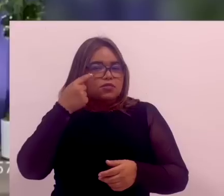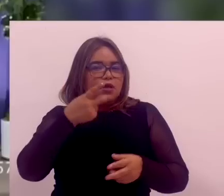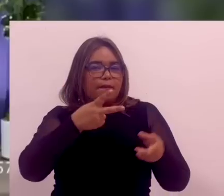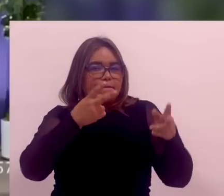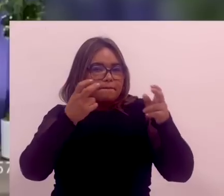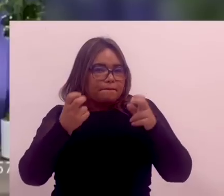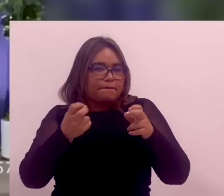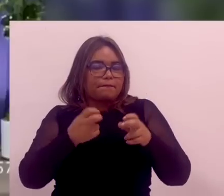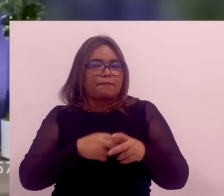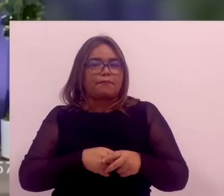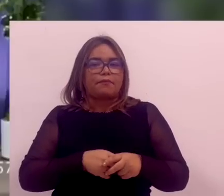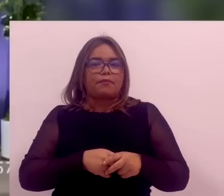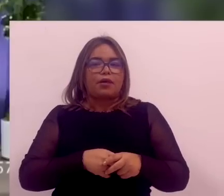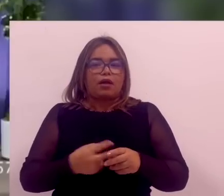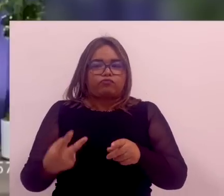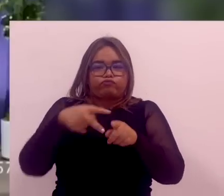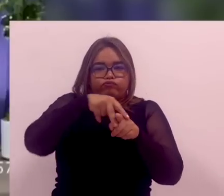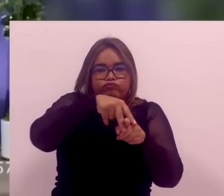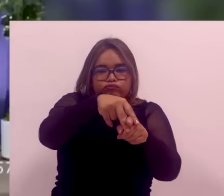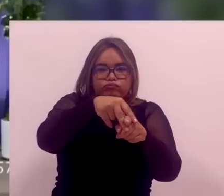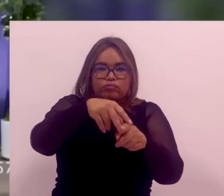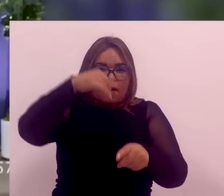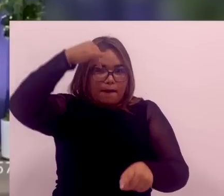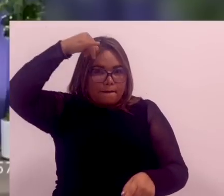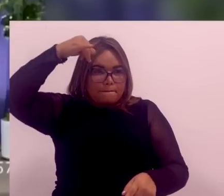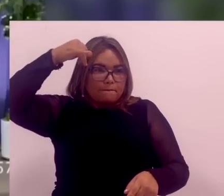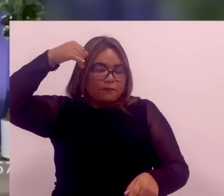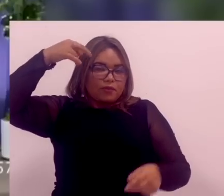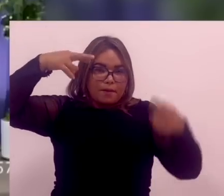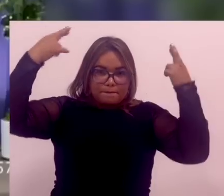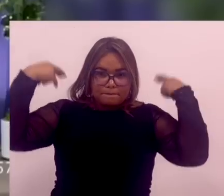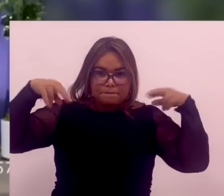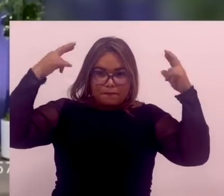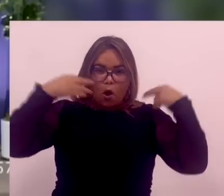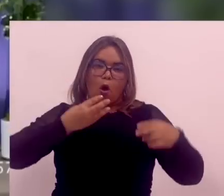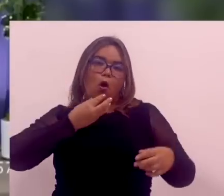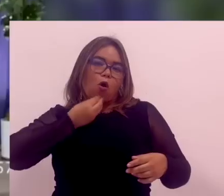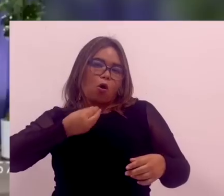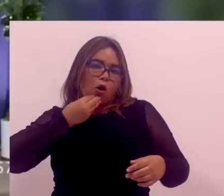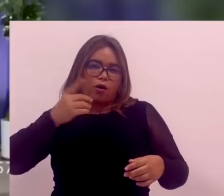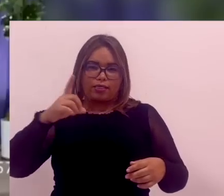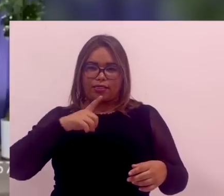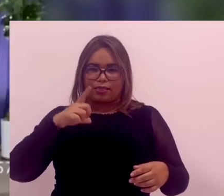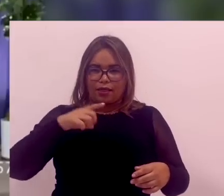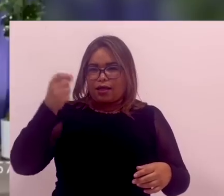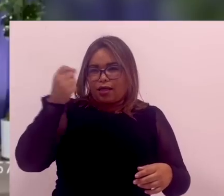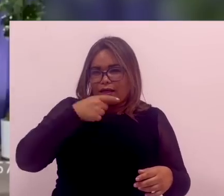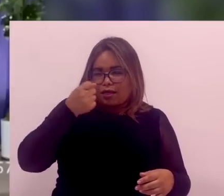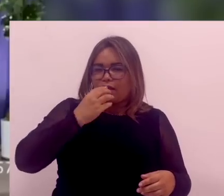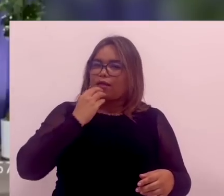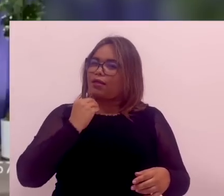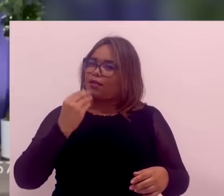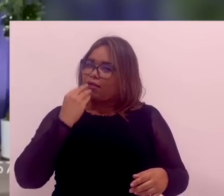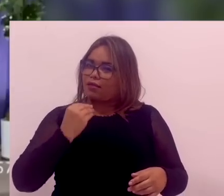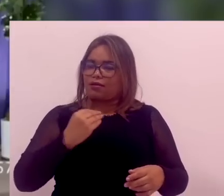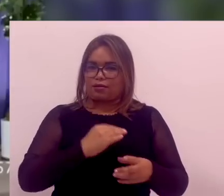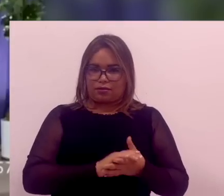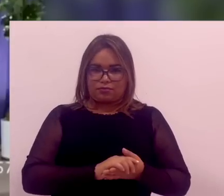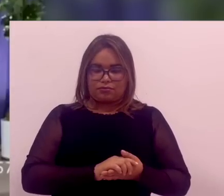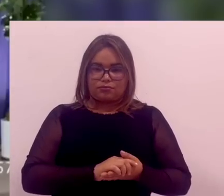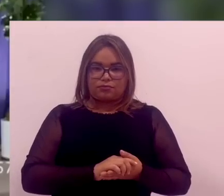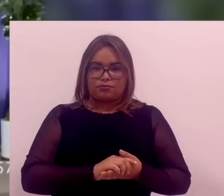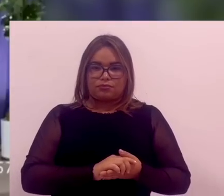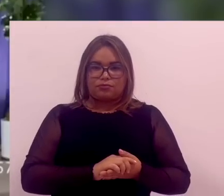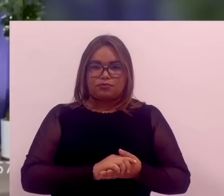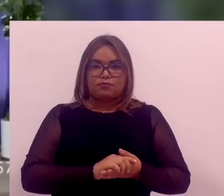muitas piadas sobre montar em bodes. Há muitos postais engraçados a respeito. Nós fazemos graça disso.